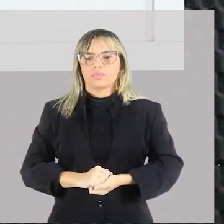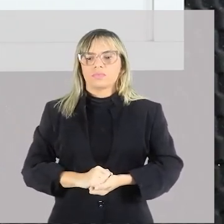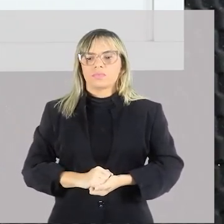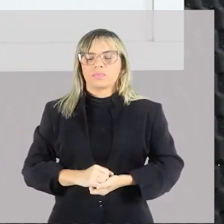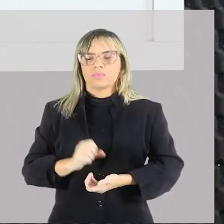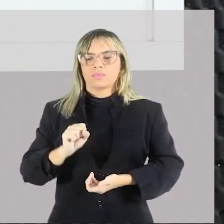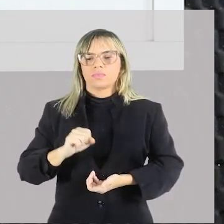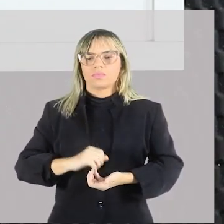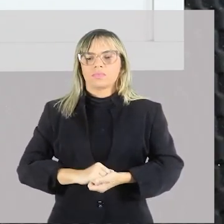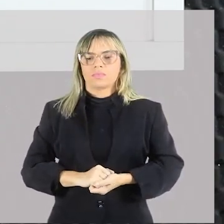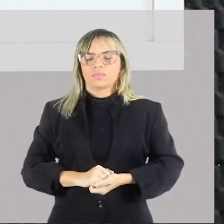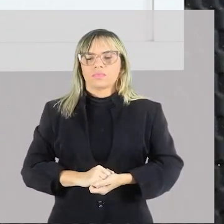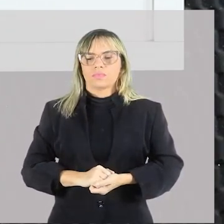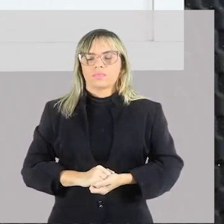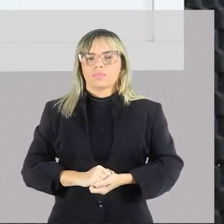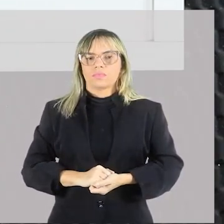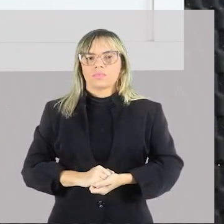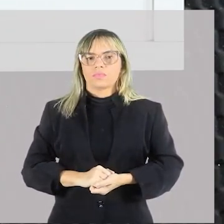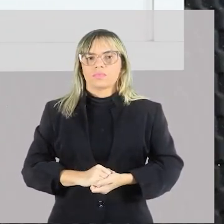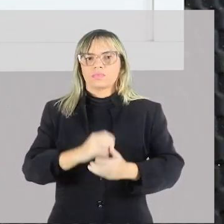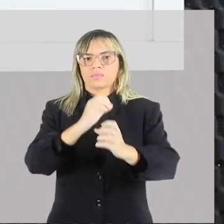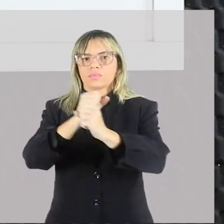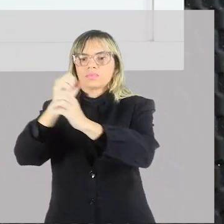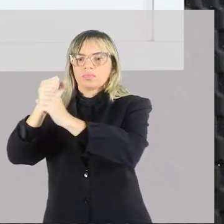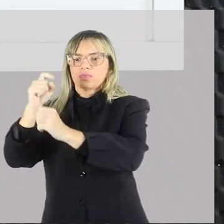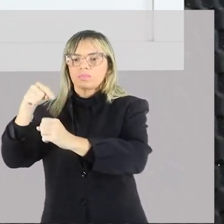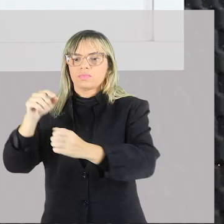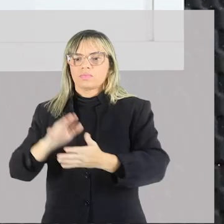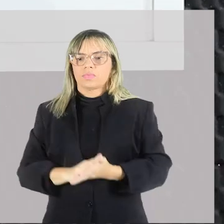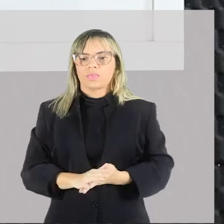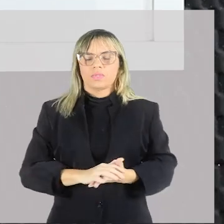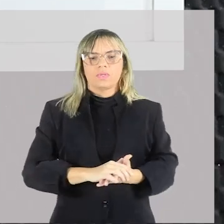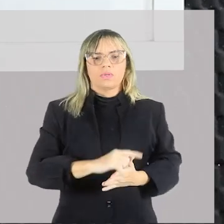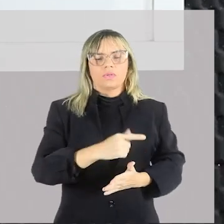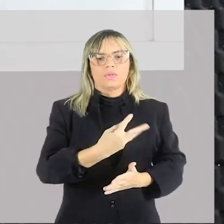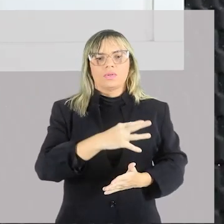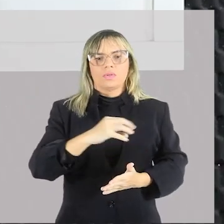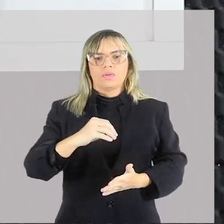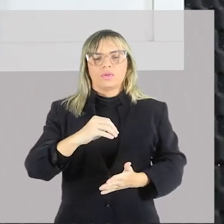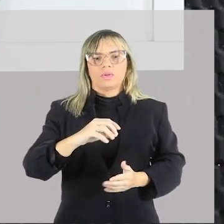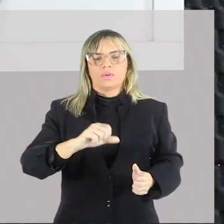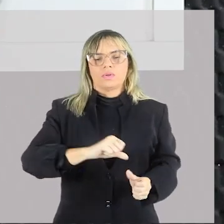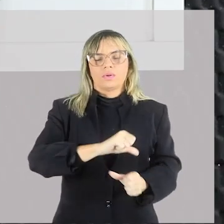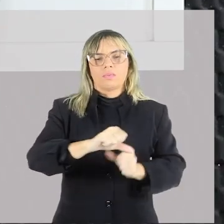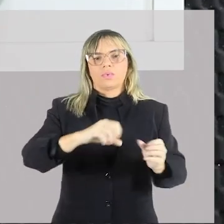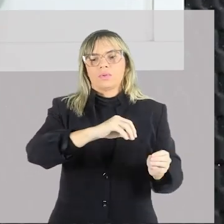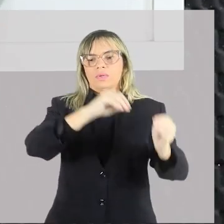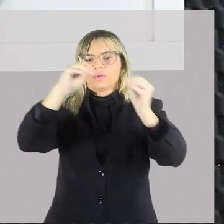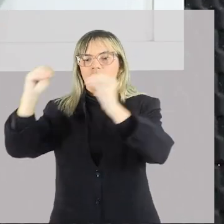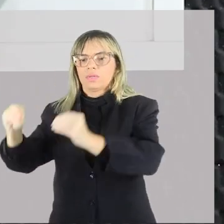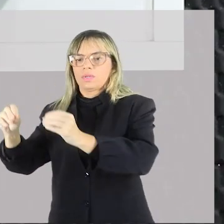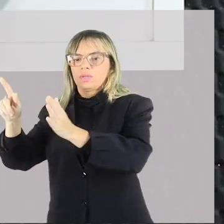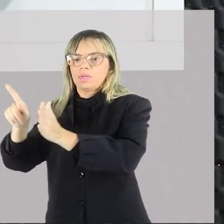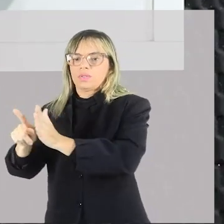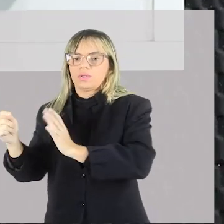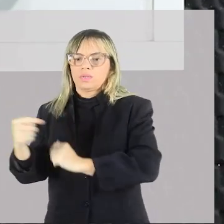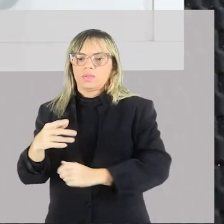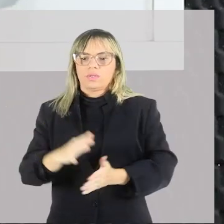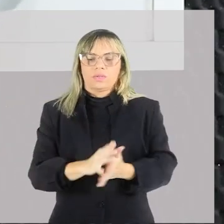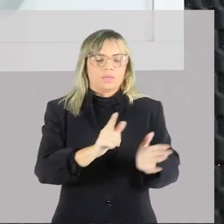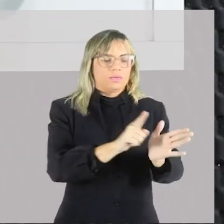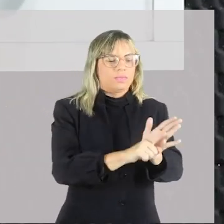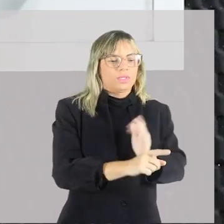isso se for for levar o 1400 para lá ele vai Negativo você vai encontrar - x =